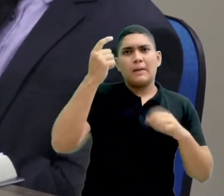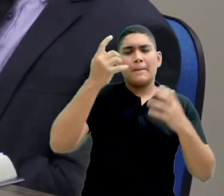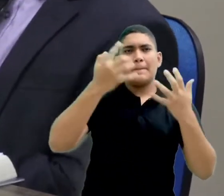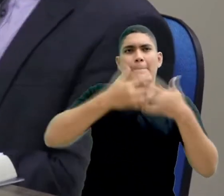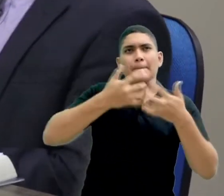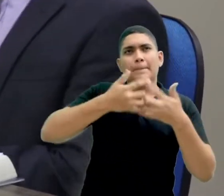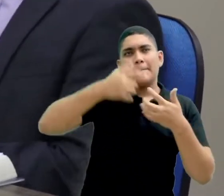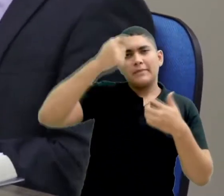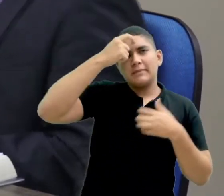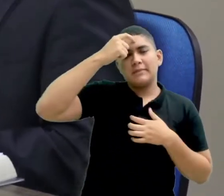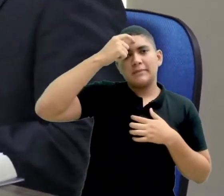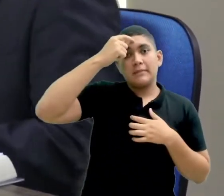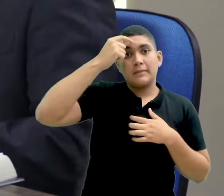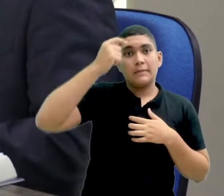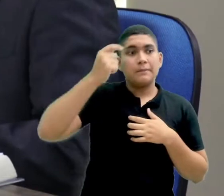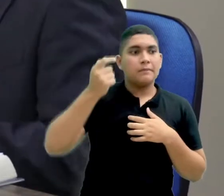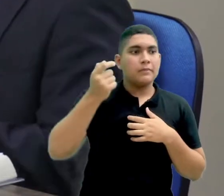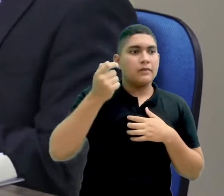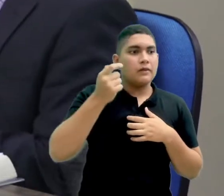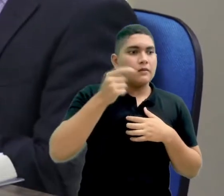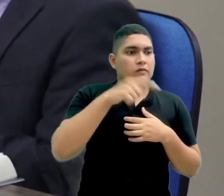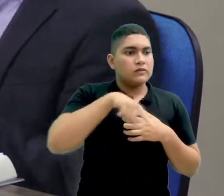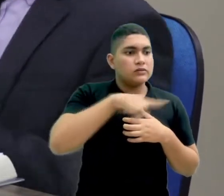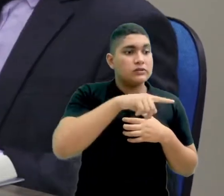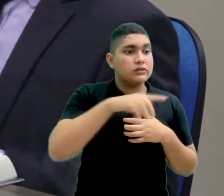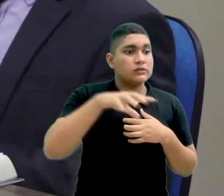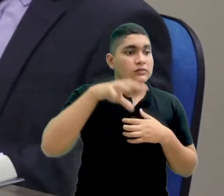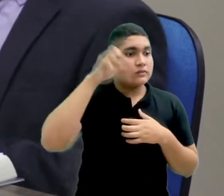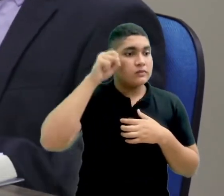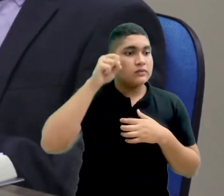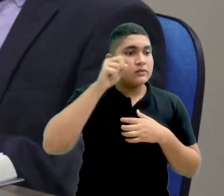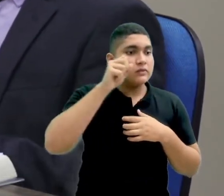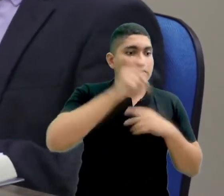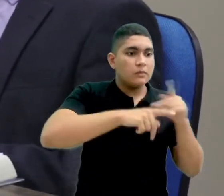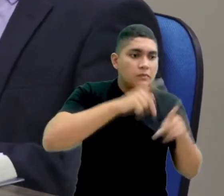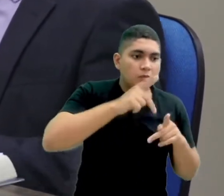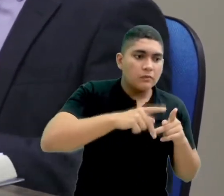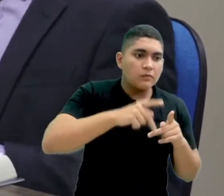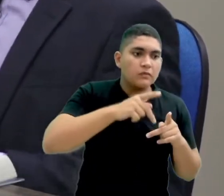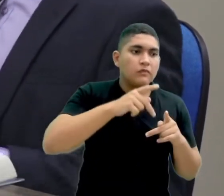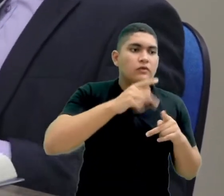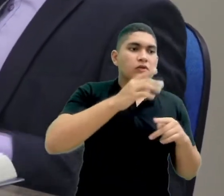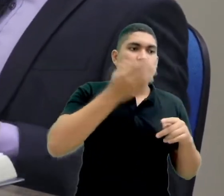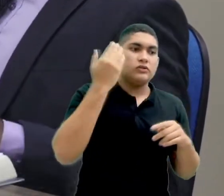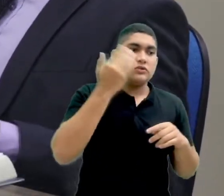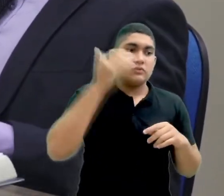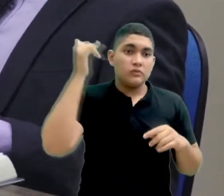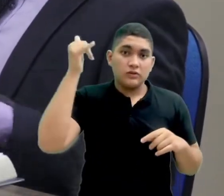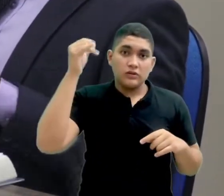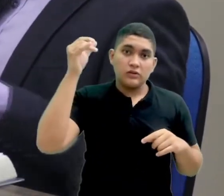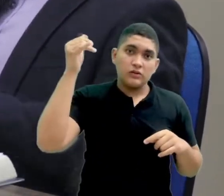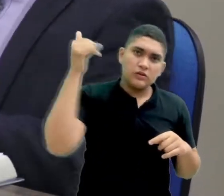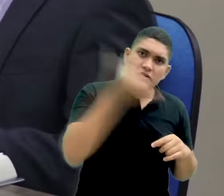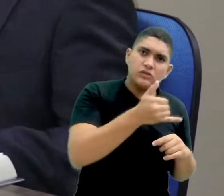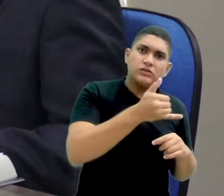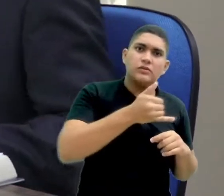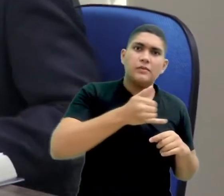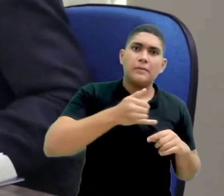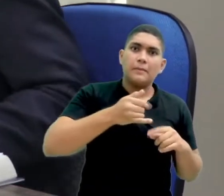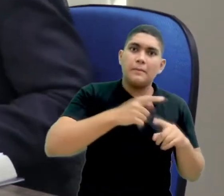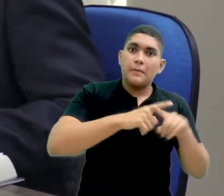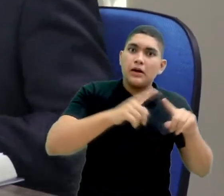antigos, eu, porém, vos digo, os ouvintes, né, podem já pensar: não, peraí, Jesus então ele está mudando a